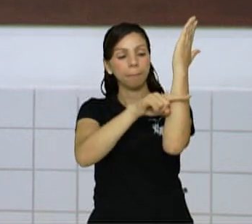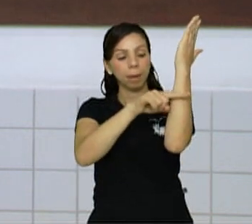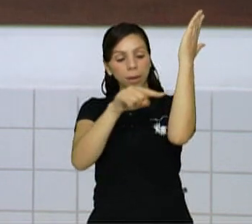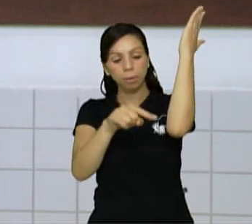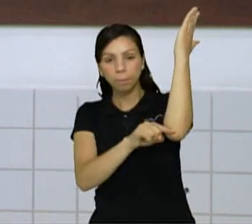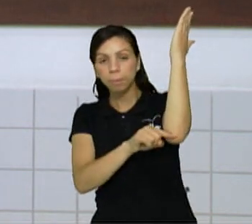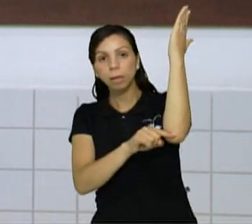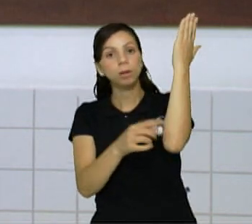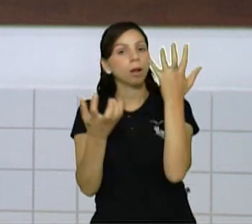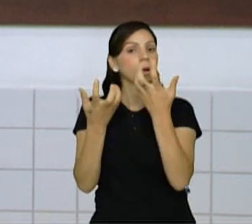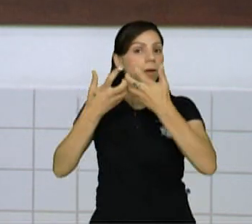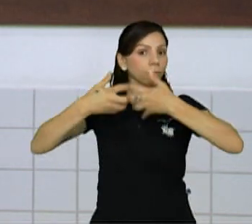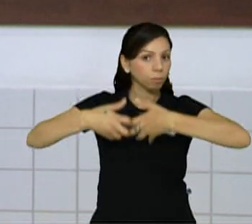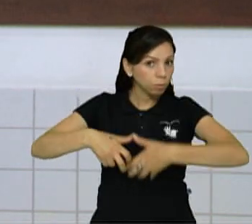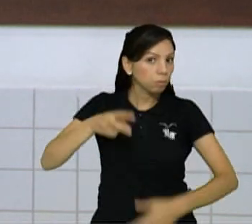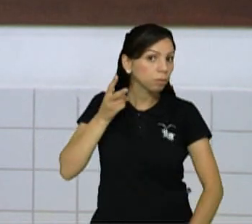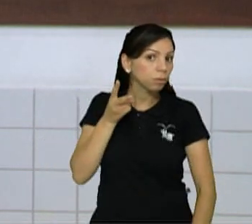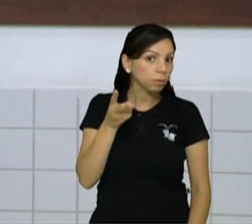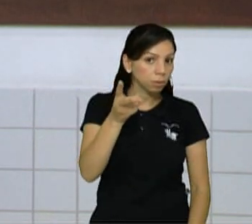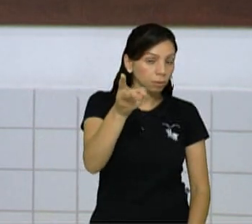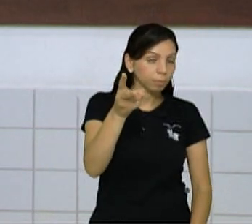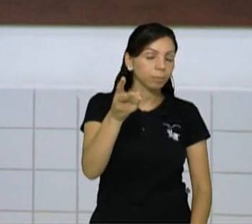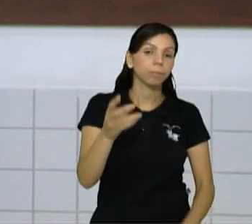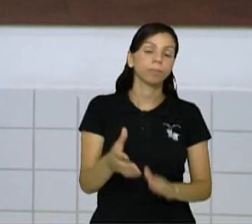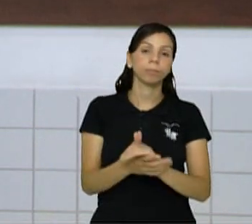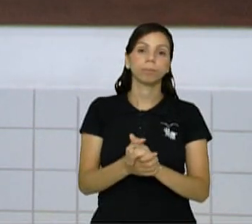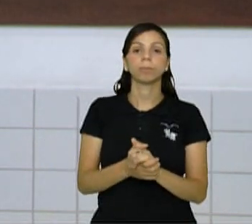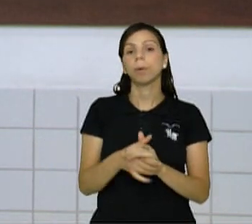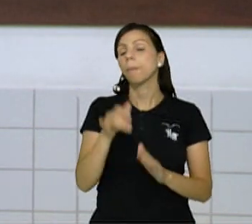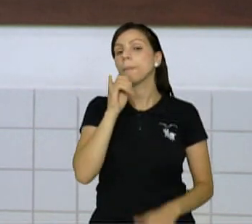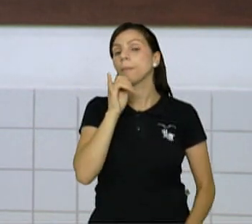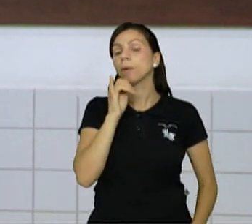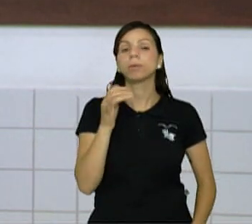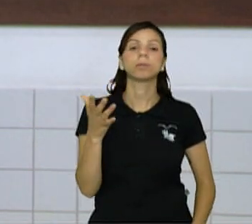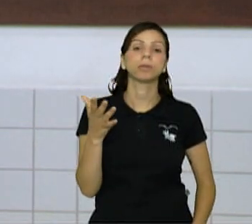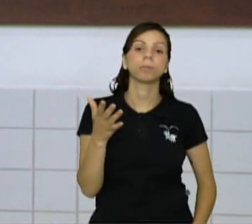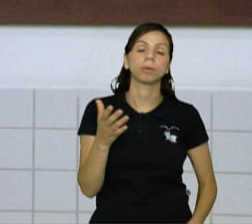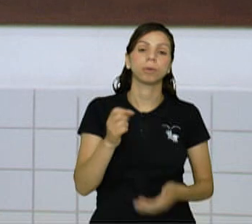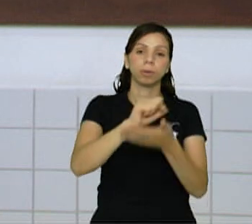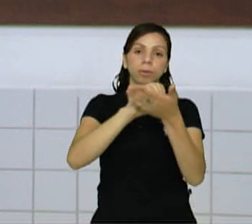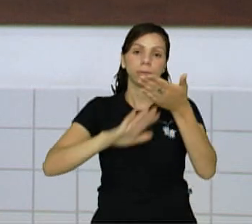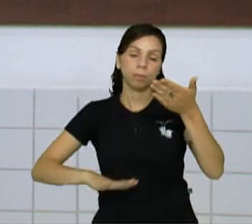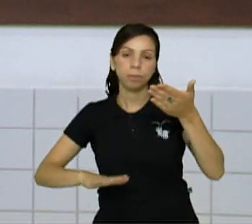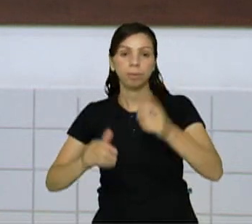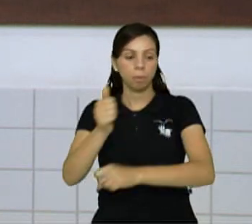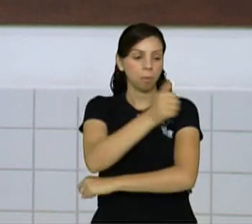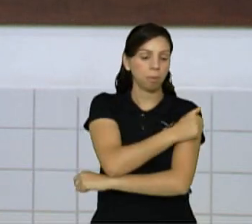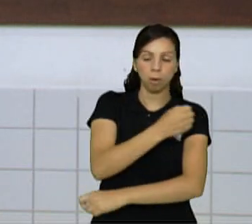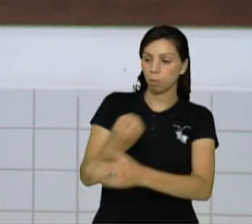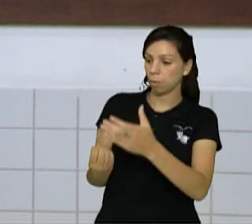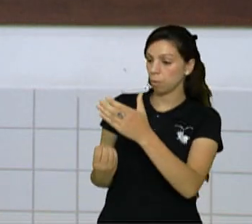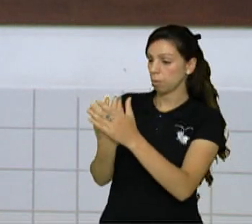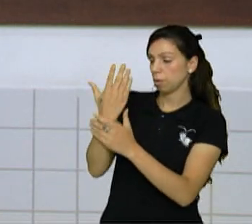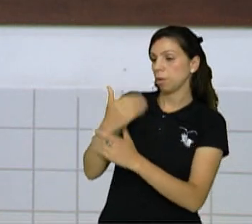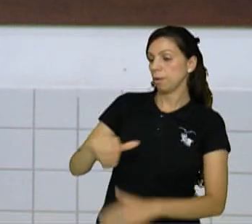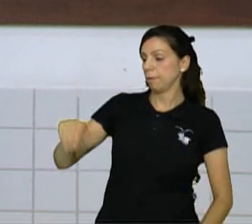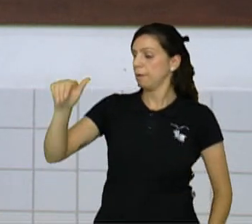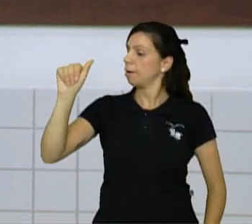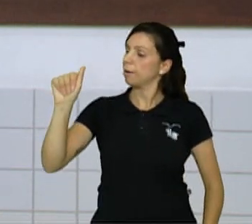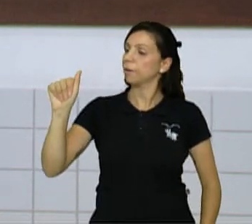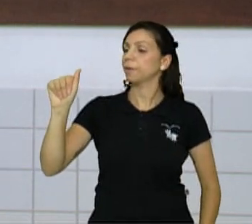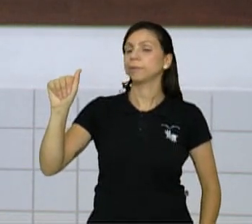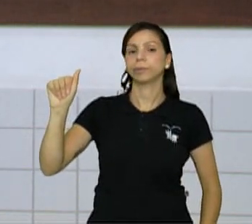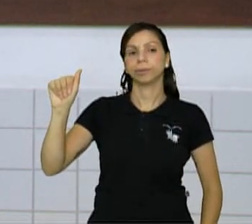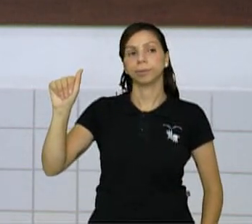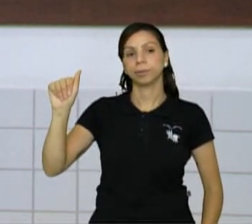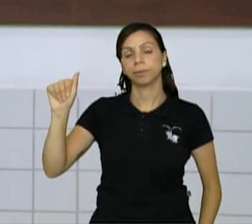ela funciona sempre, tá? Então, se você quiser, se o exercício eu te der lá um aluno que criou uma escala A e